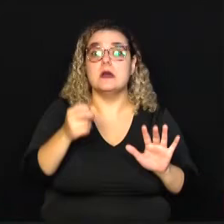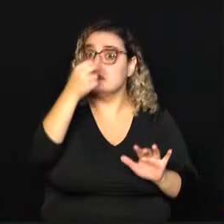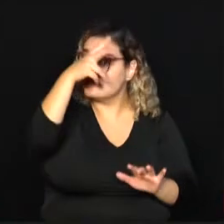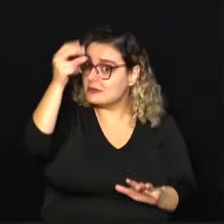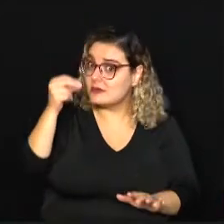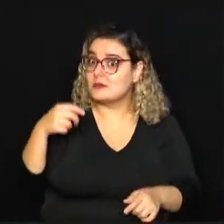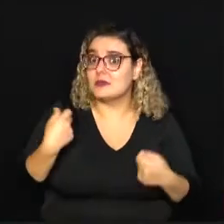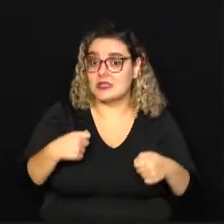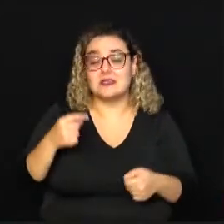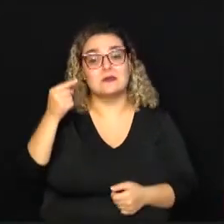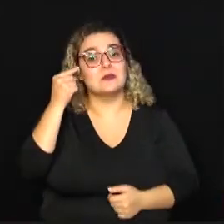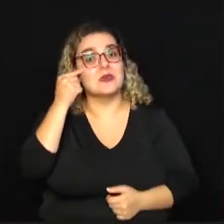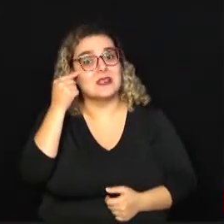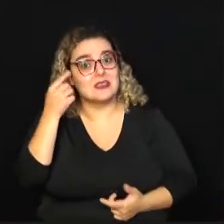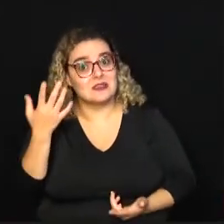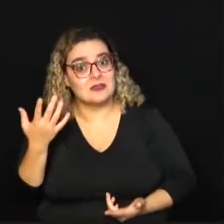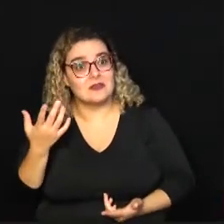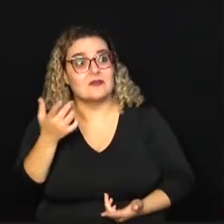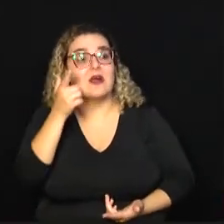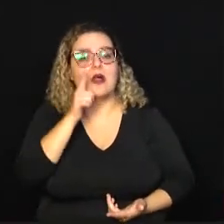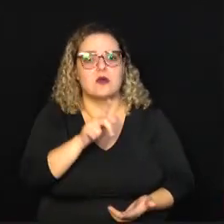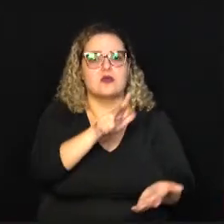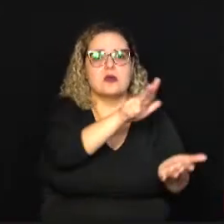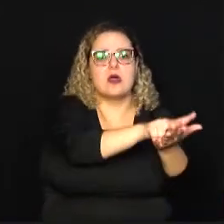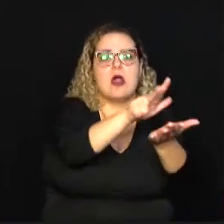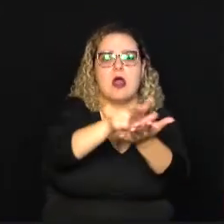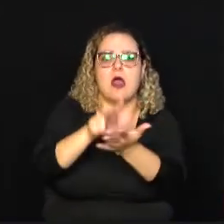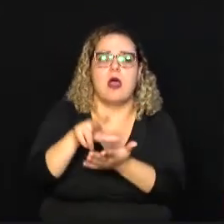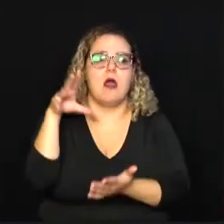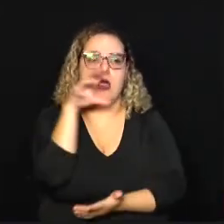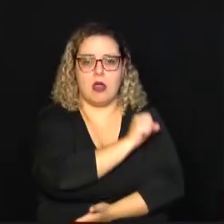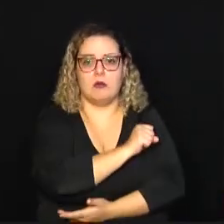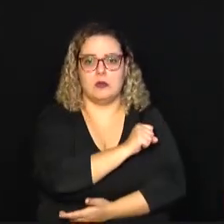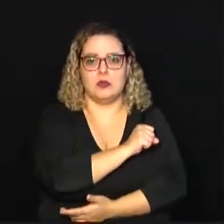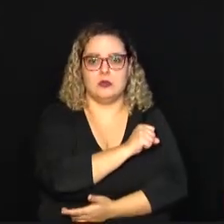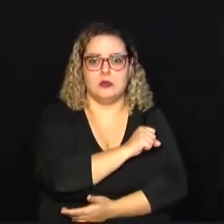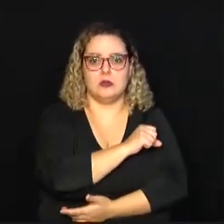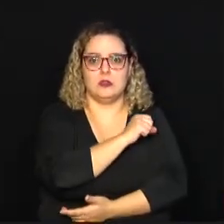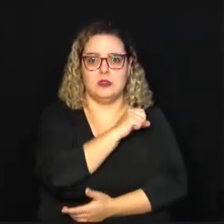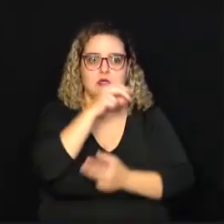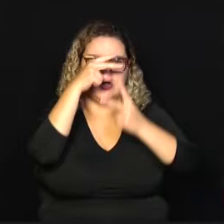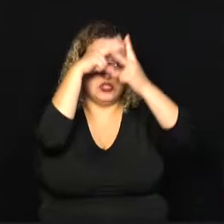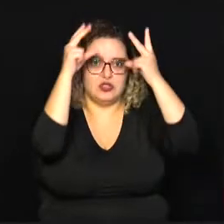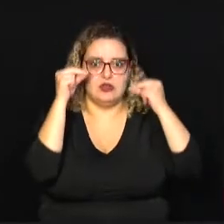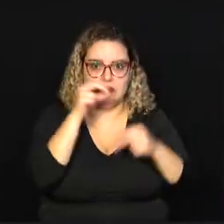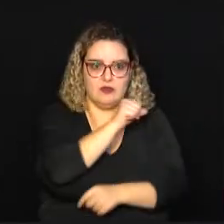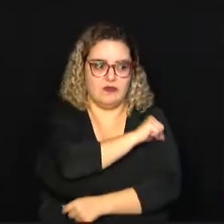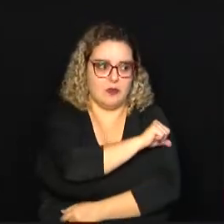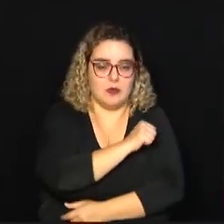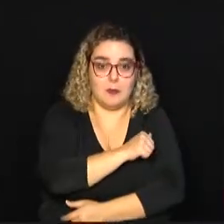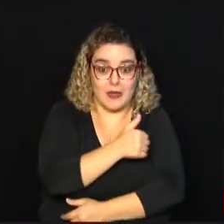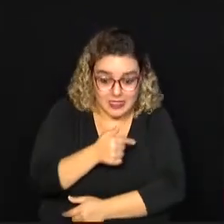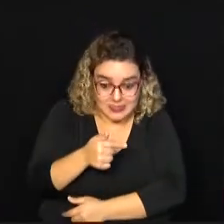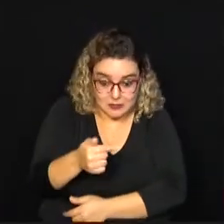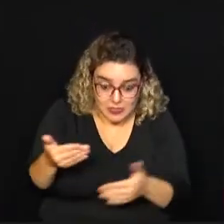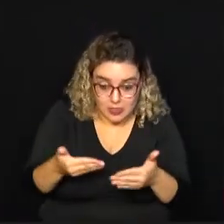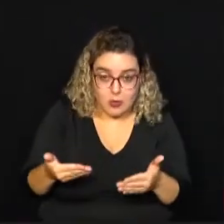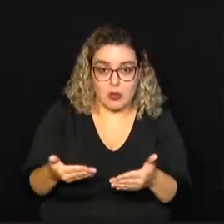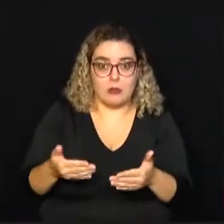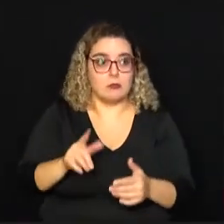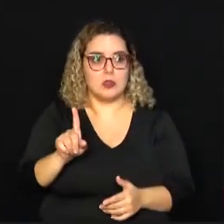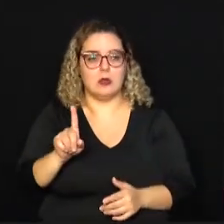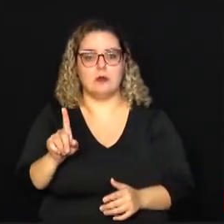o seguinte: vai conseguir abrir leito urgentemente, de enfermaria, inclusive? Vai conseguir para essa semana?